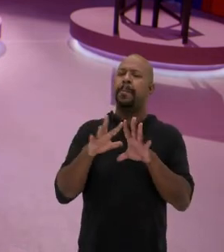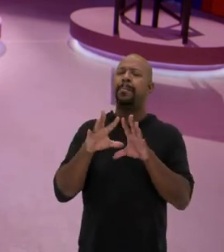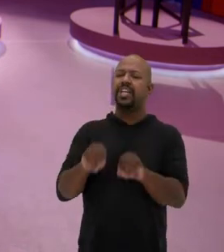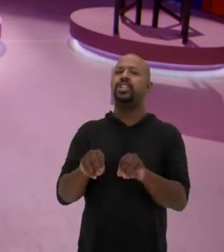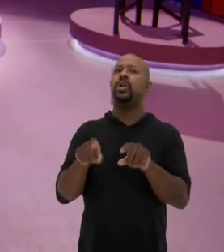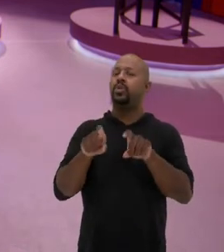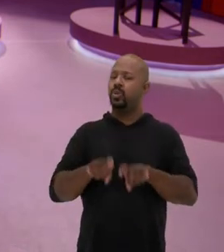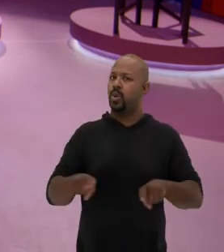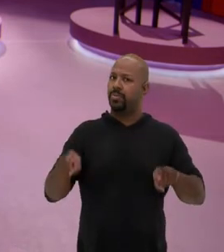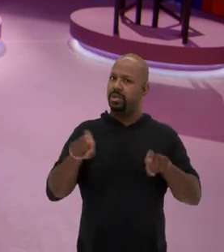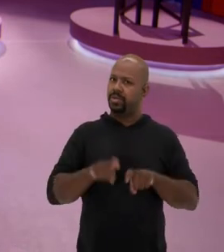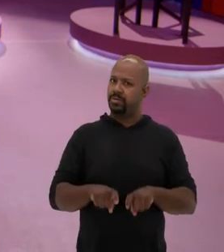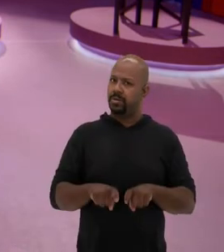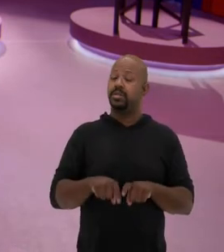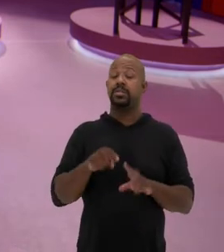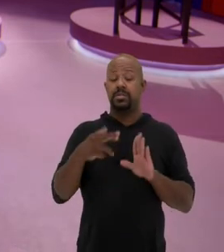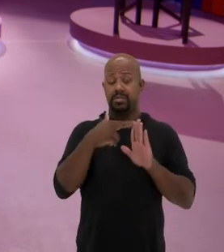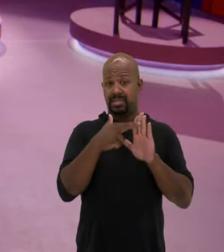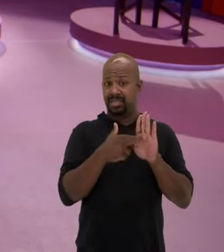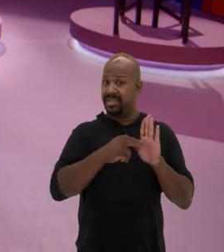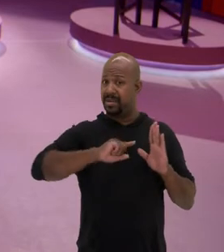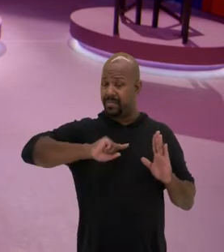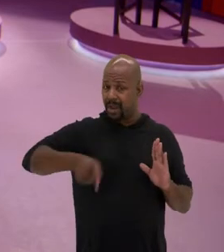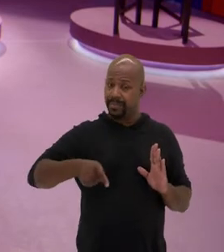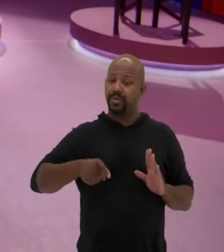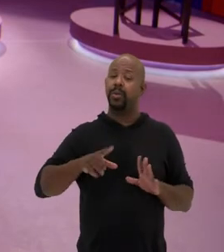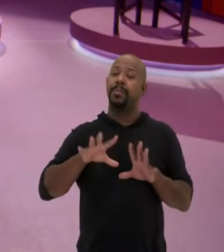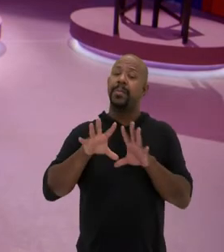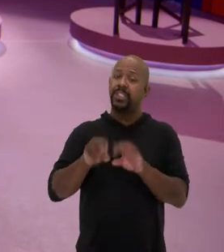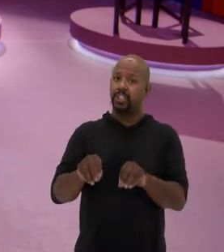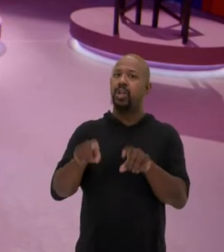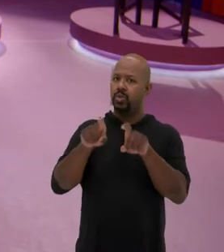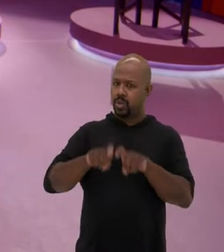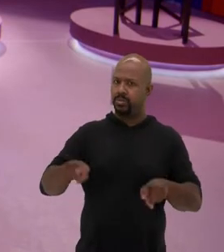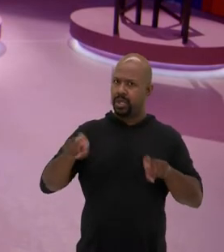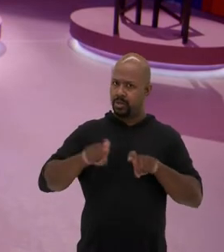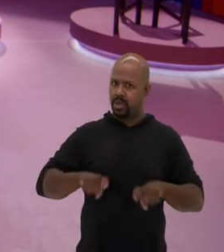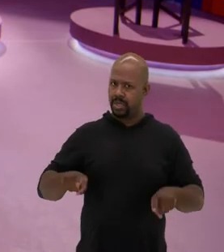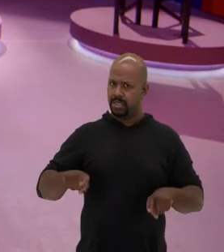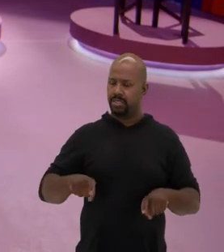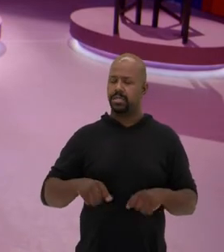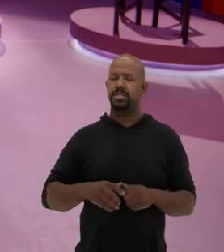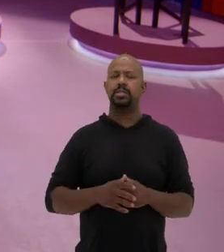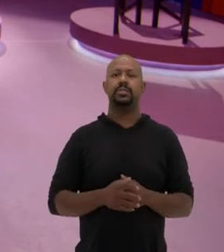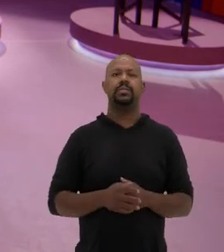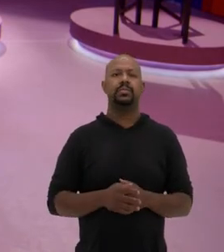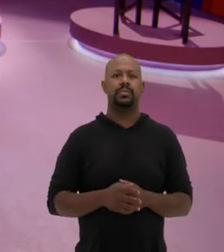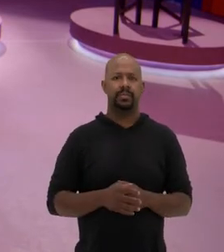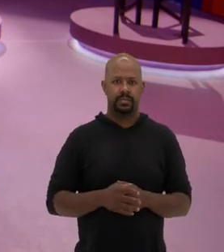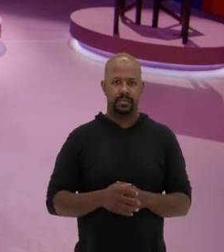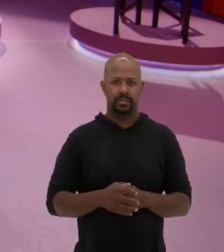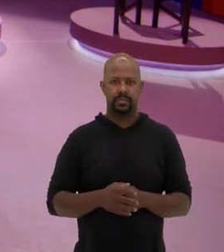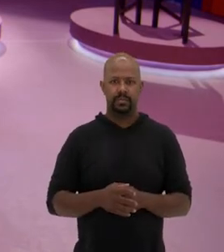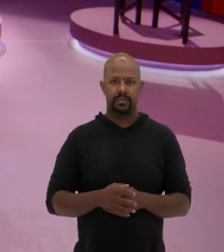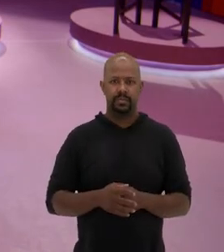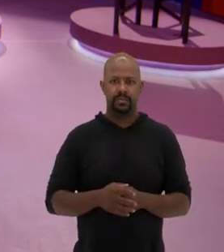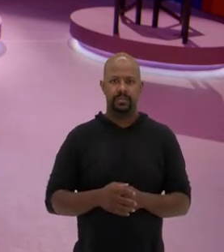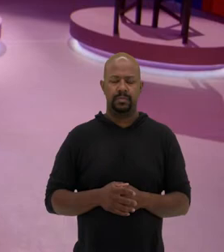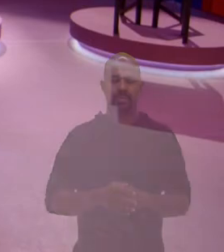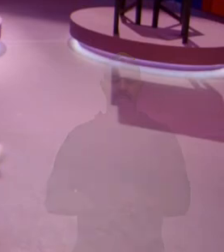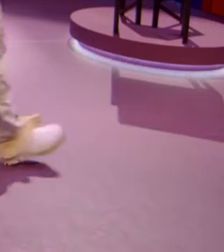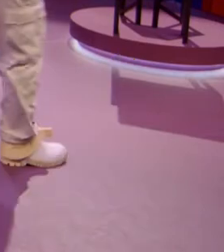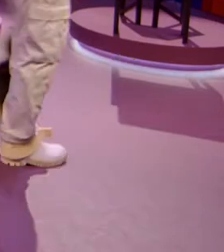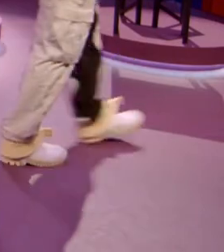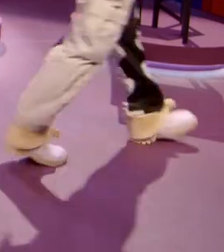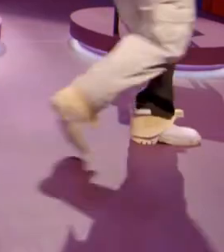mexer nos computadores. É estritamente contra as regras tentar mexer nos computadores. Victor passa por todos. Os jogadores